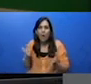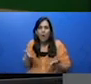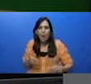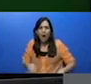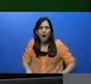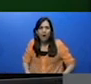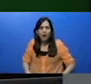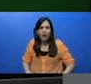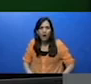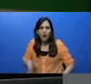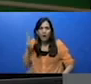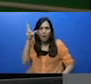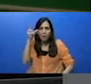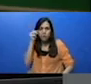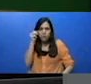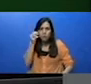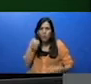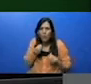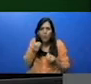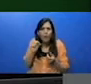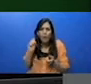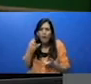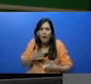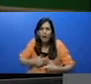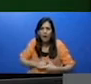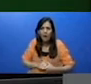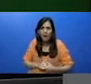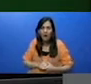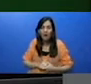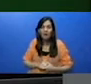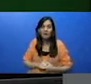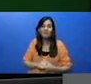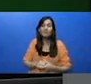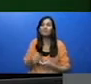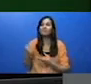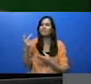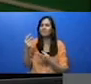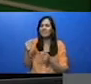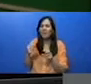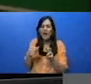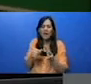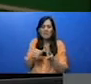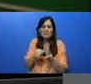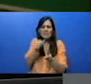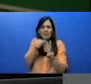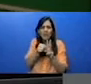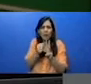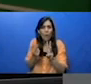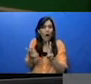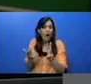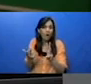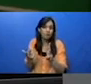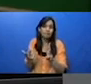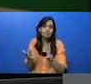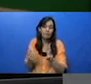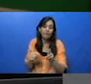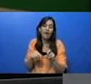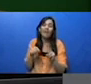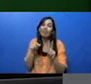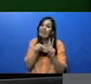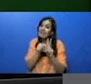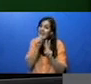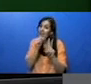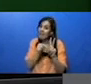professora, comparando as duas centenas, olha lá, são iguais. Então, eu vou para o próximo, para a dezena.